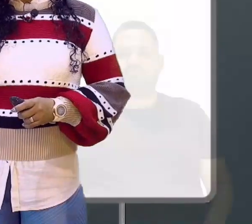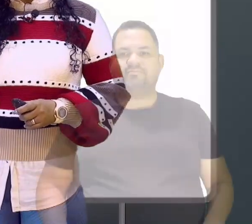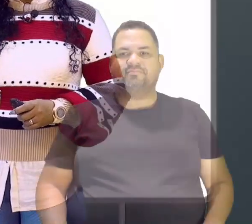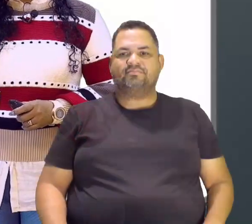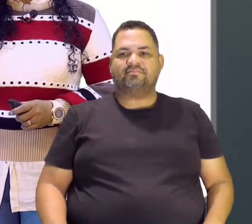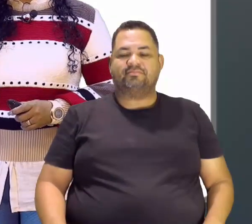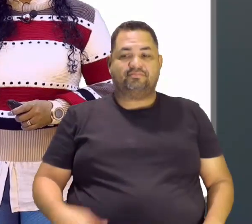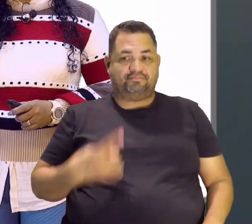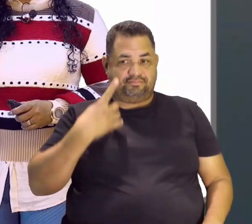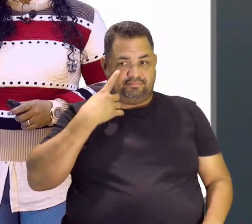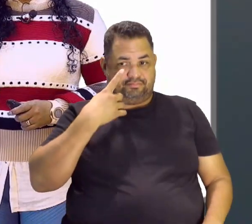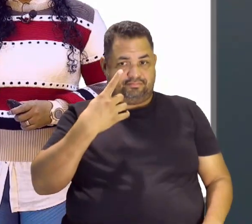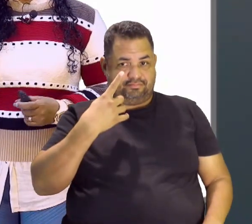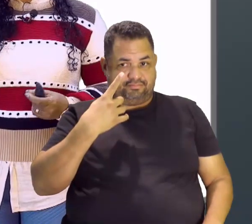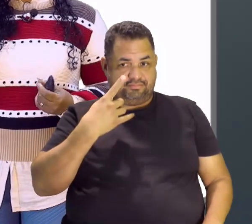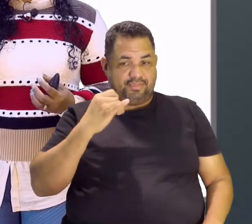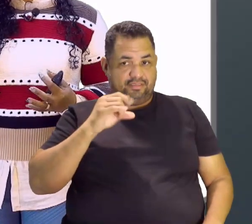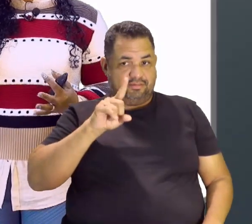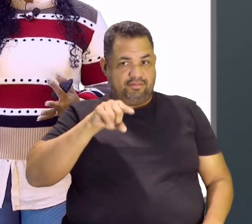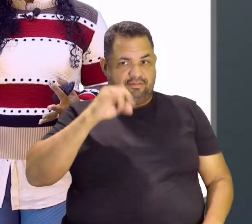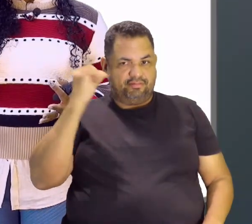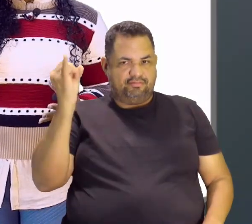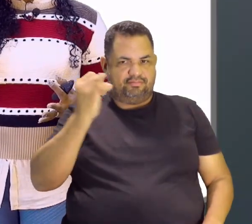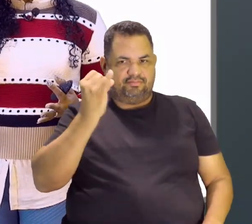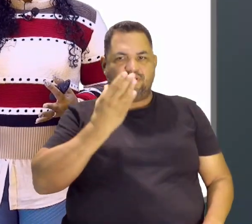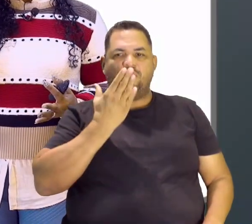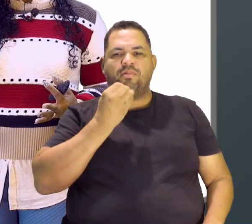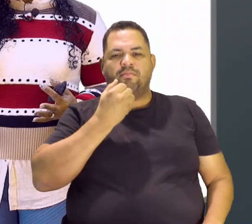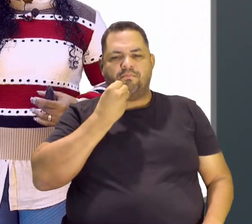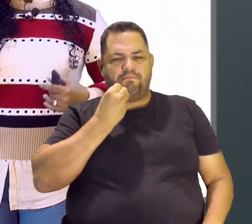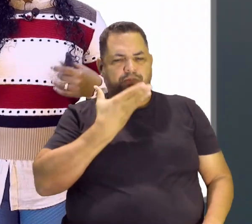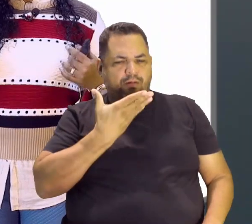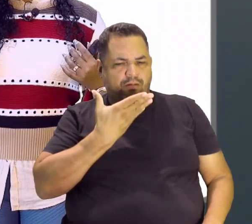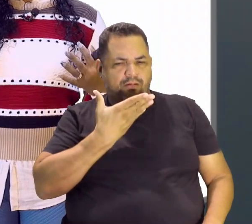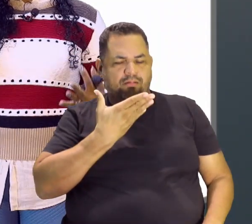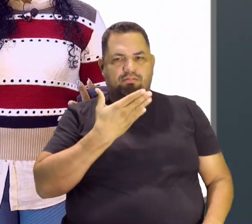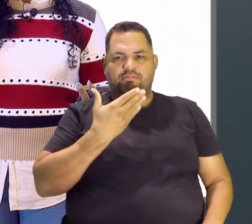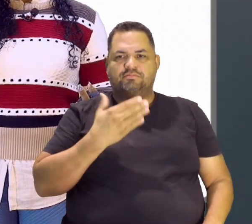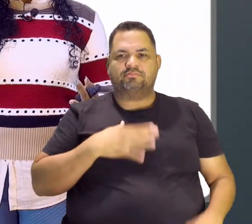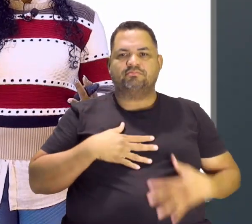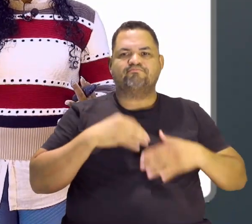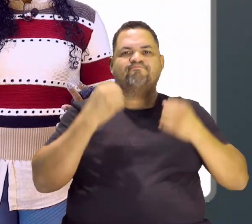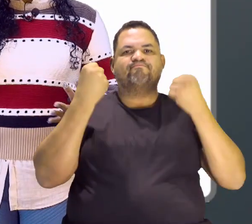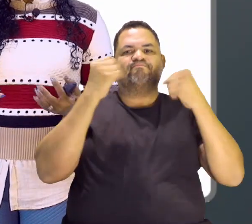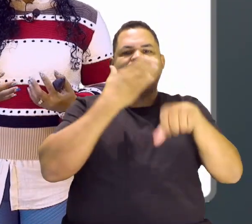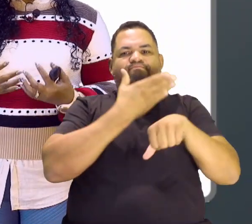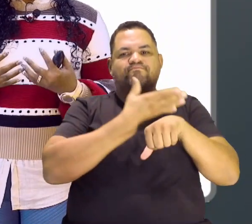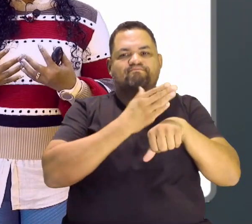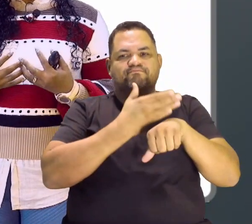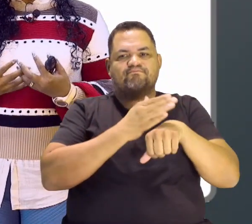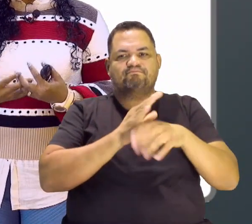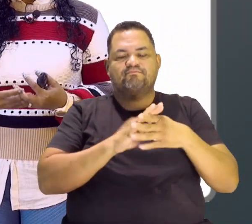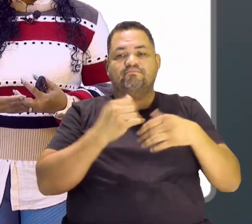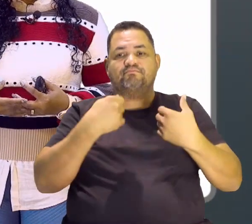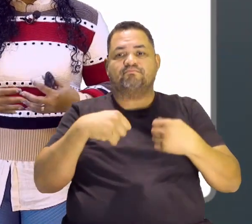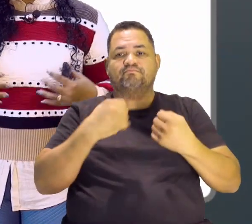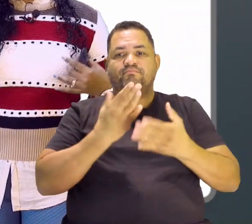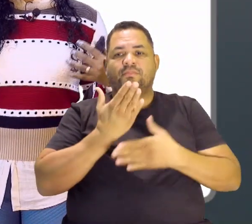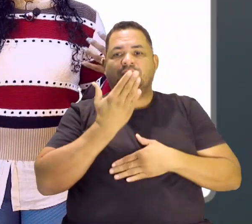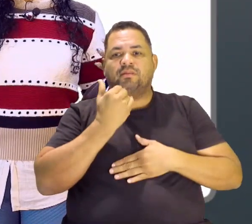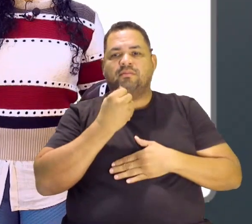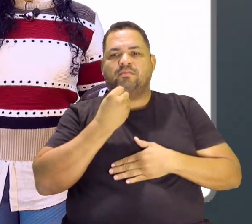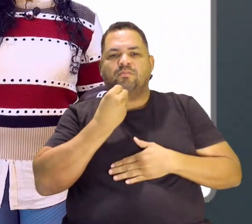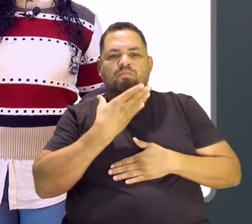Viu só como é importante a gente se alimentar bem, né? Exercitar exercícios aí, mas a gente precisa se alimentar bem,